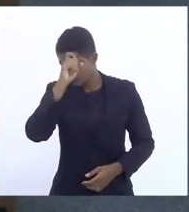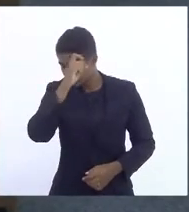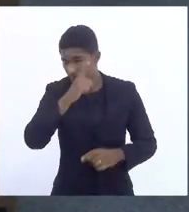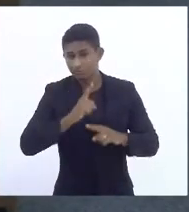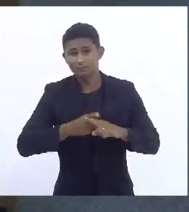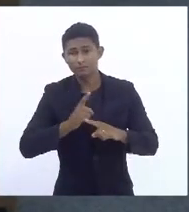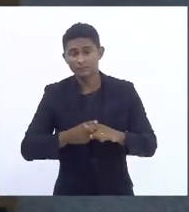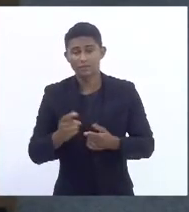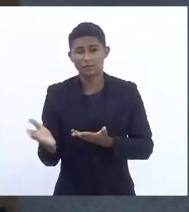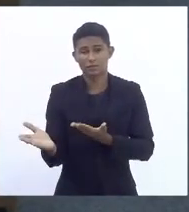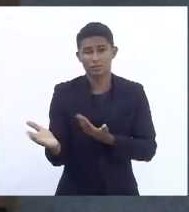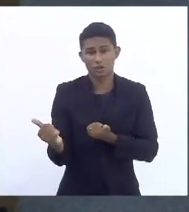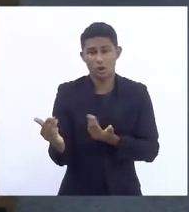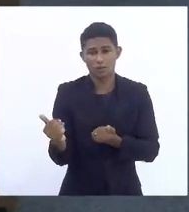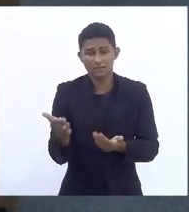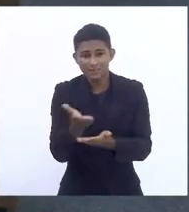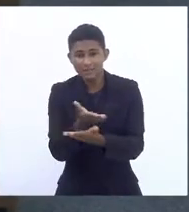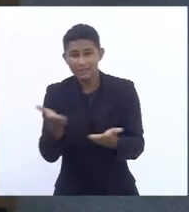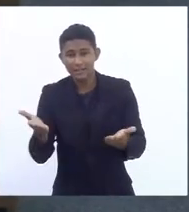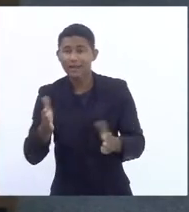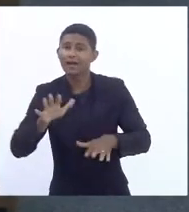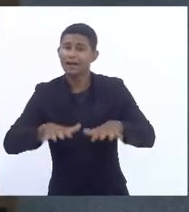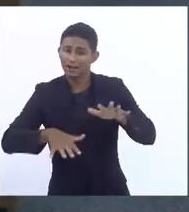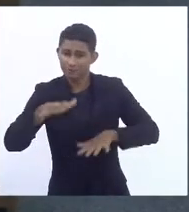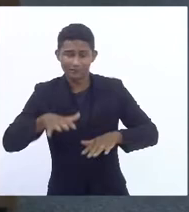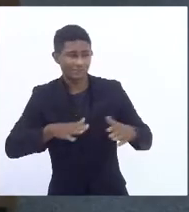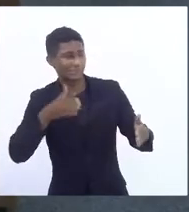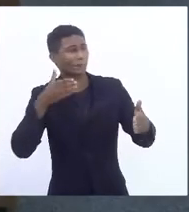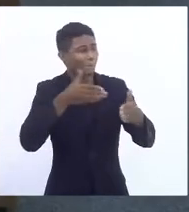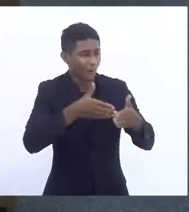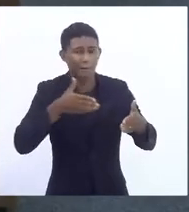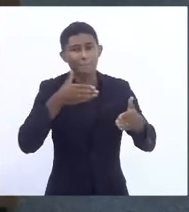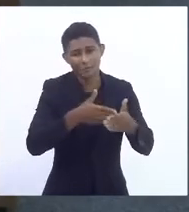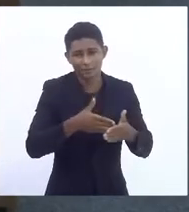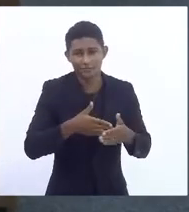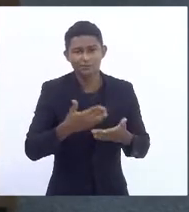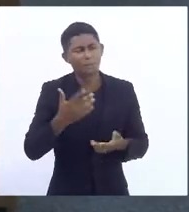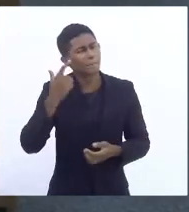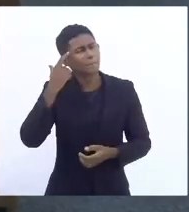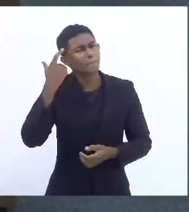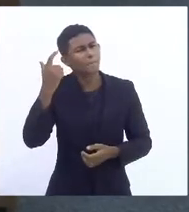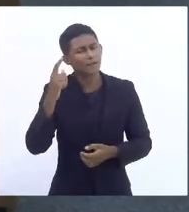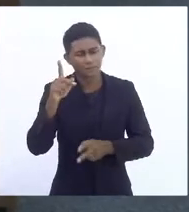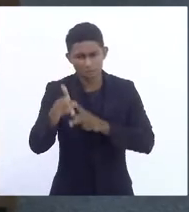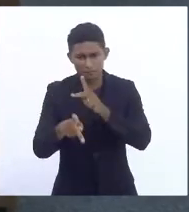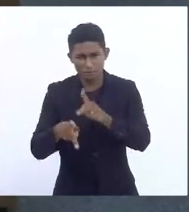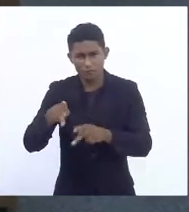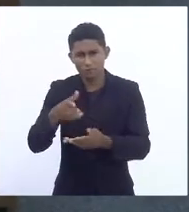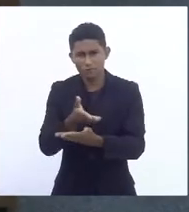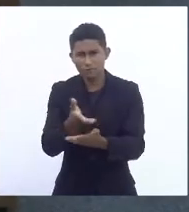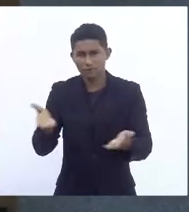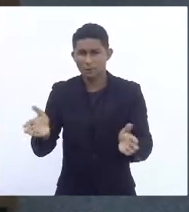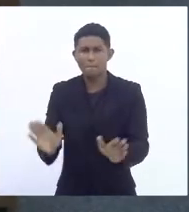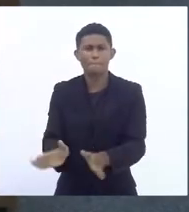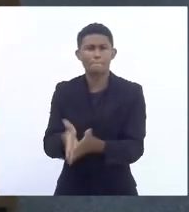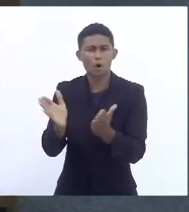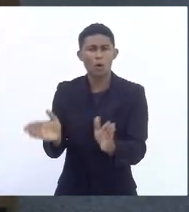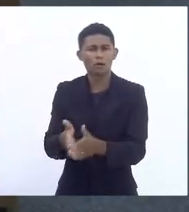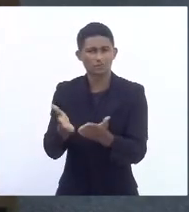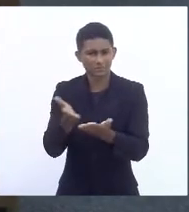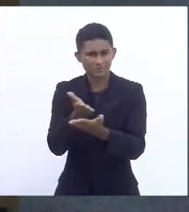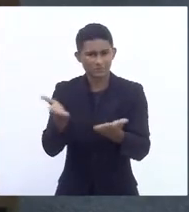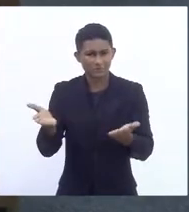no ensino médio. Então, quando pensamos nas populações mais vulnerabilizadas, seja pelo caráter